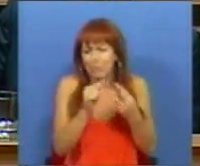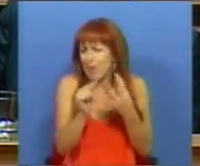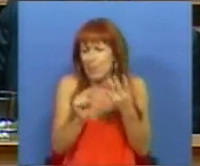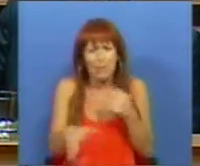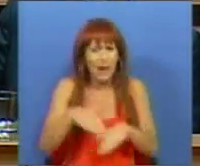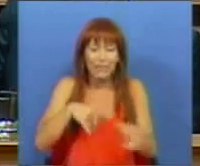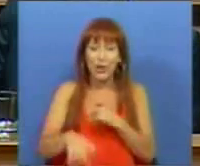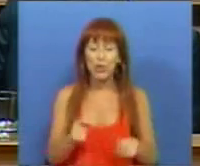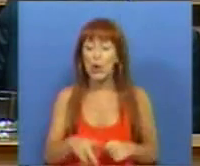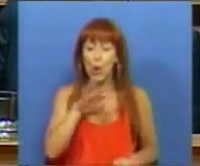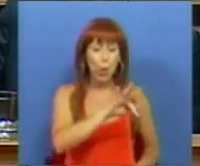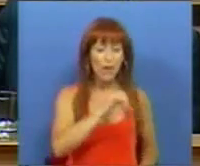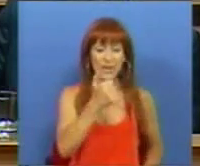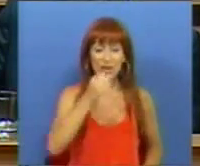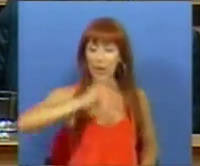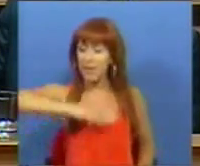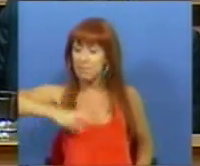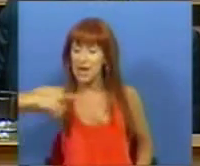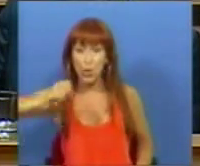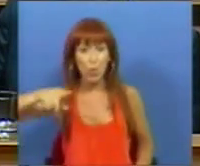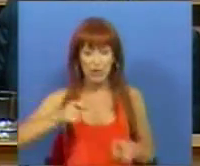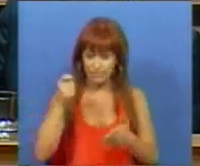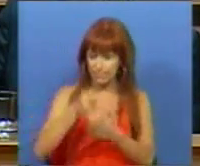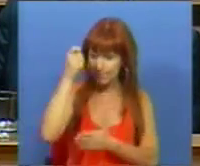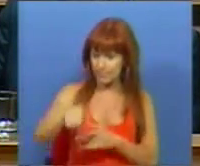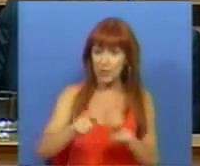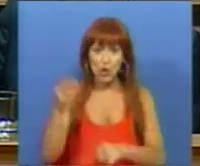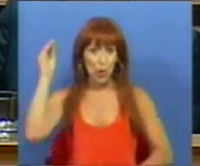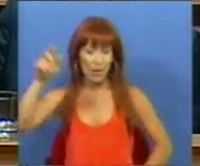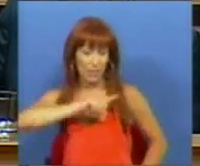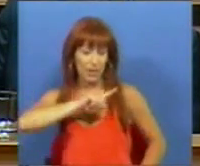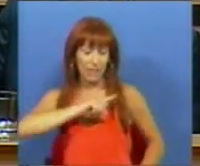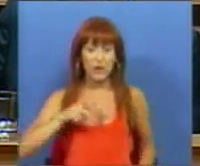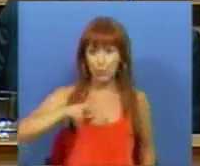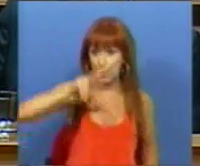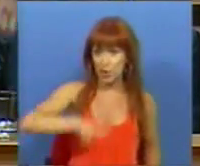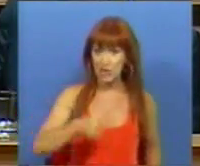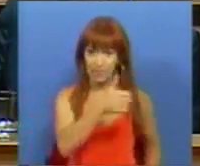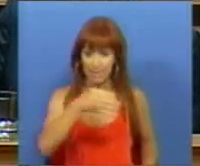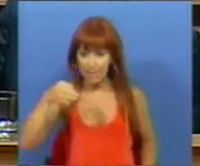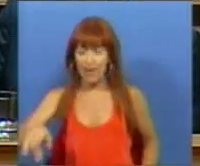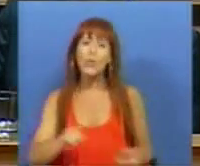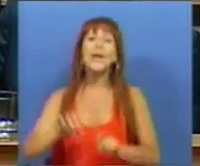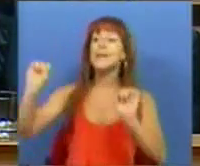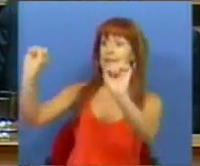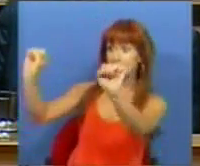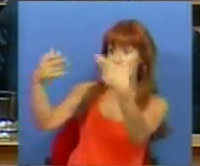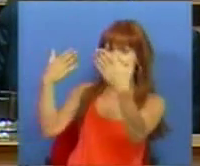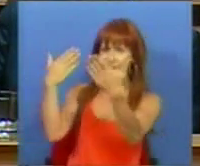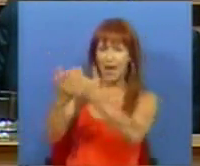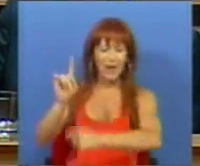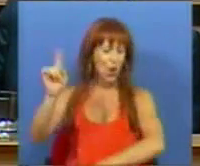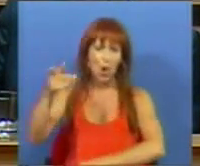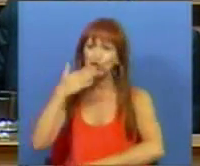toma. Os 450 milhões de euros pagos ao Banco Privado Português foi para salvar